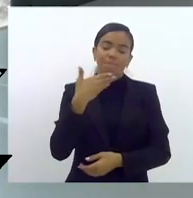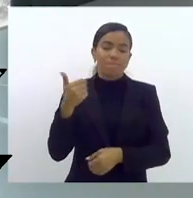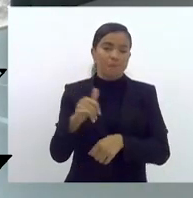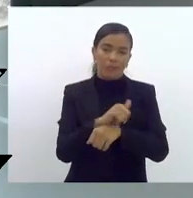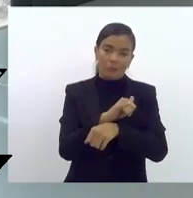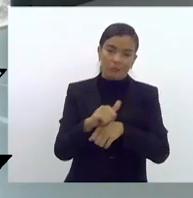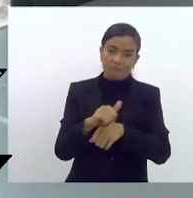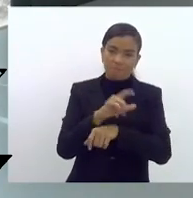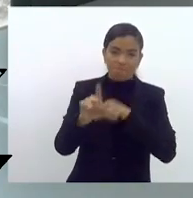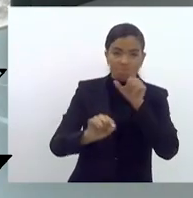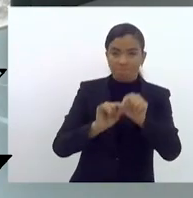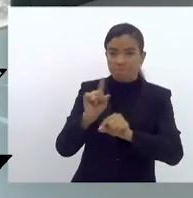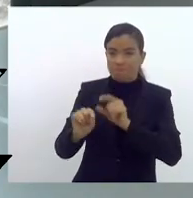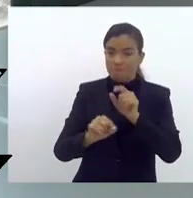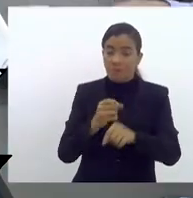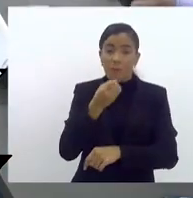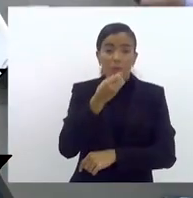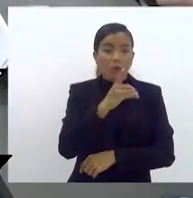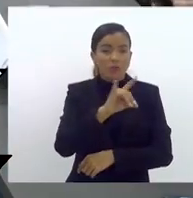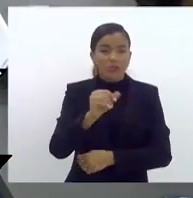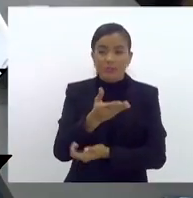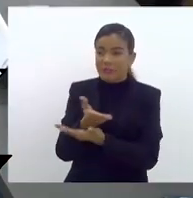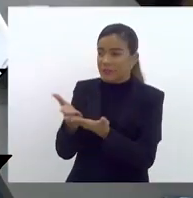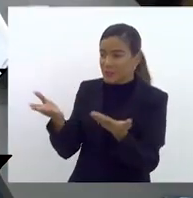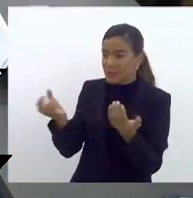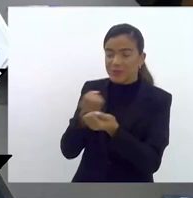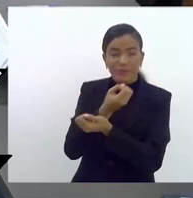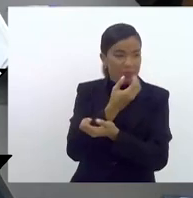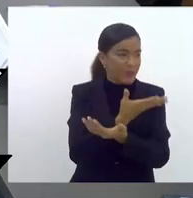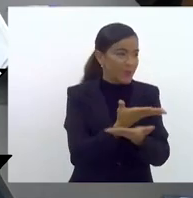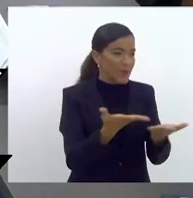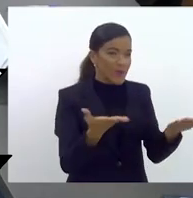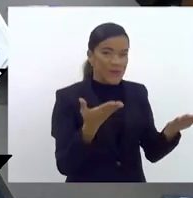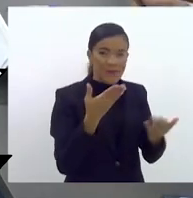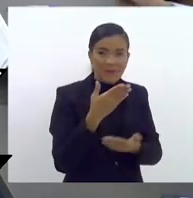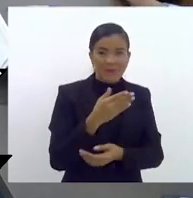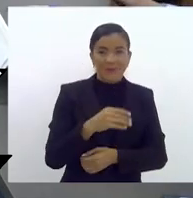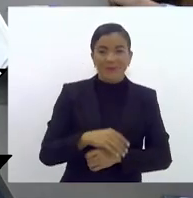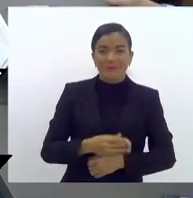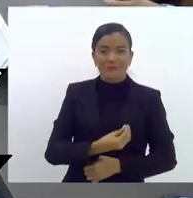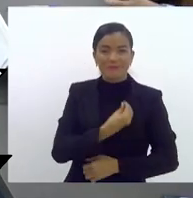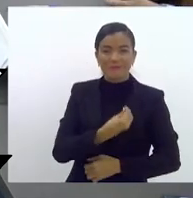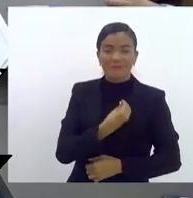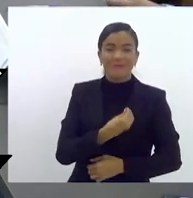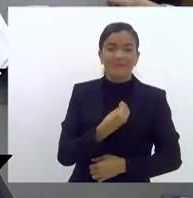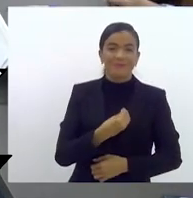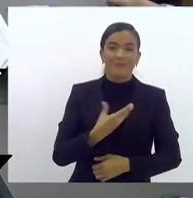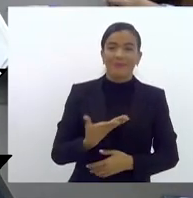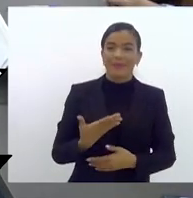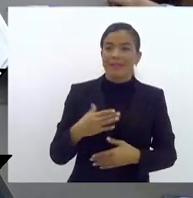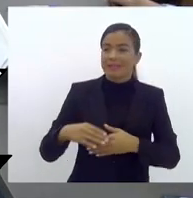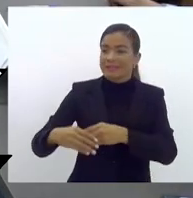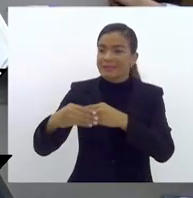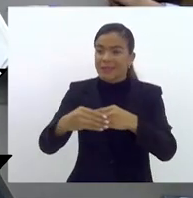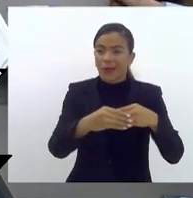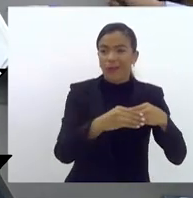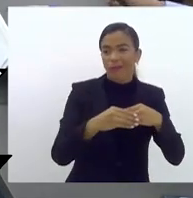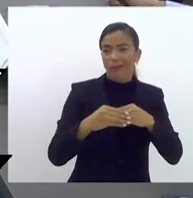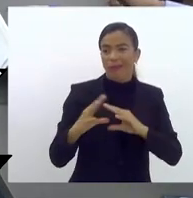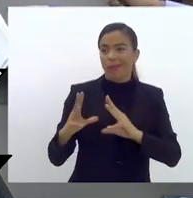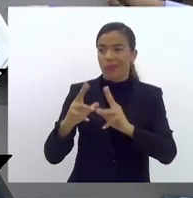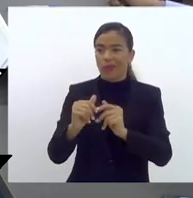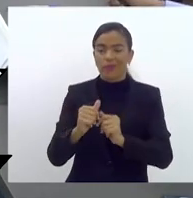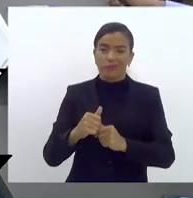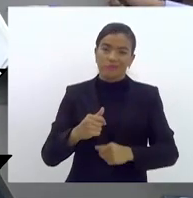de conduzir a todos bom dia a todas de presente saudade que os autores da matéria